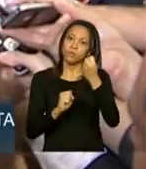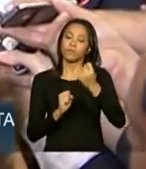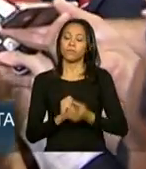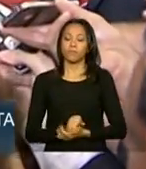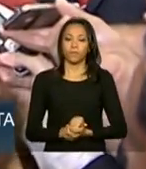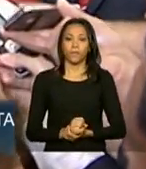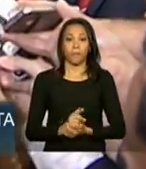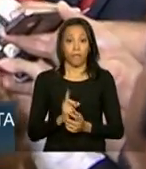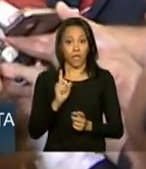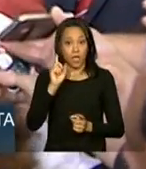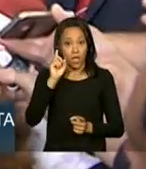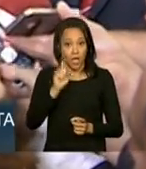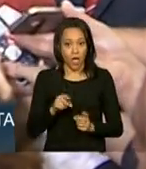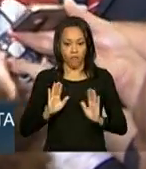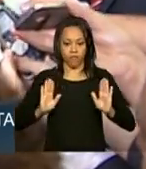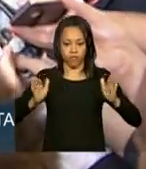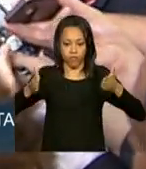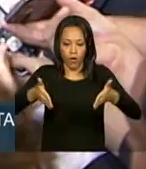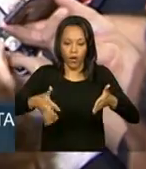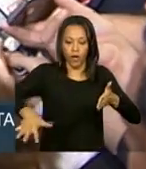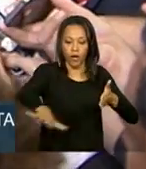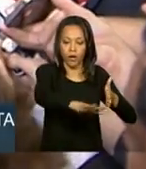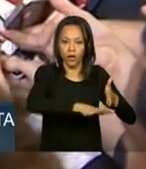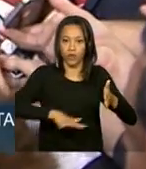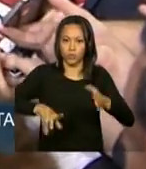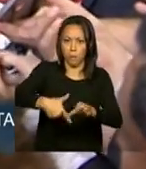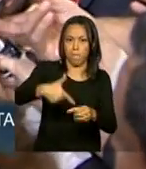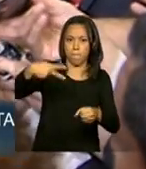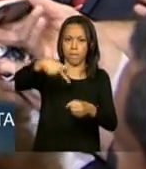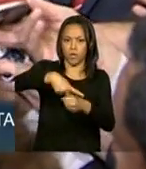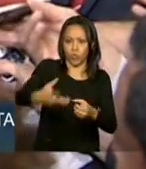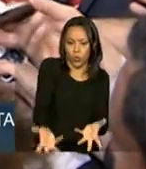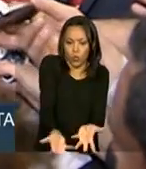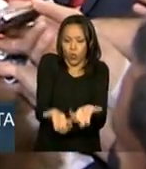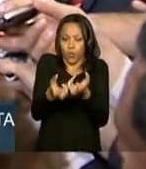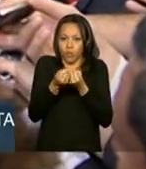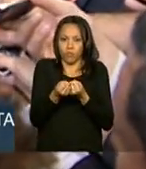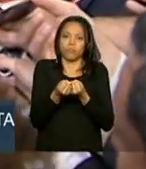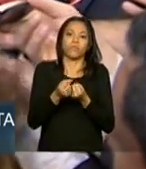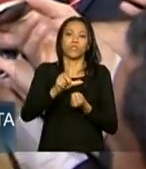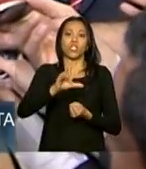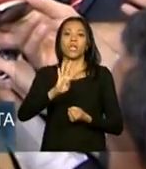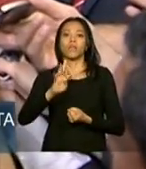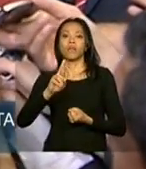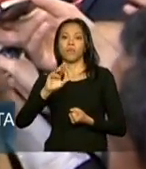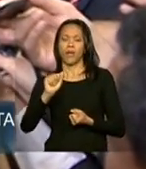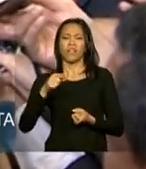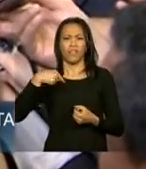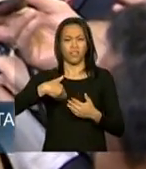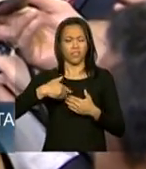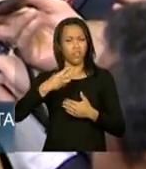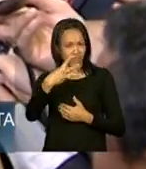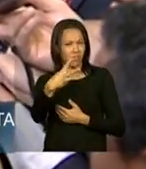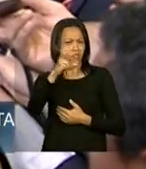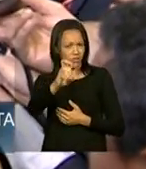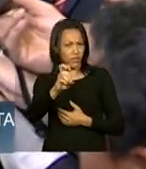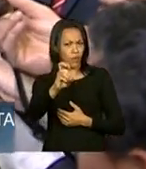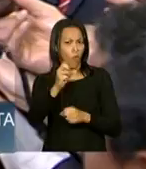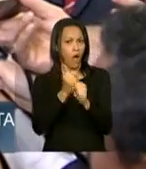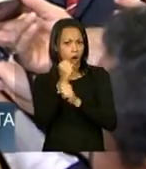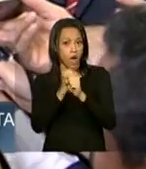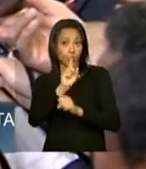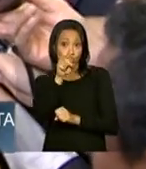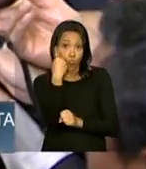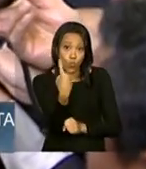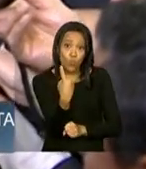da exploração de um campo. E vocês imaginem o seguinte, nesses 35 anos, um campo vai